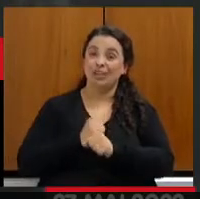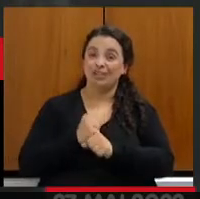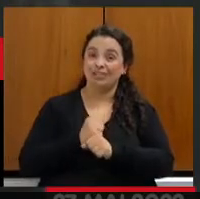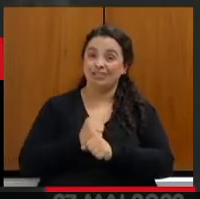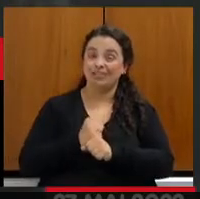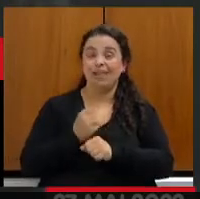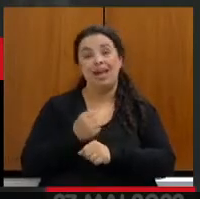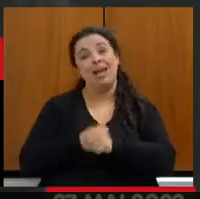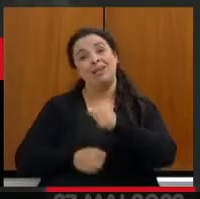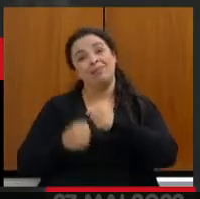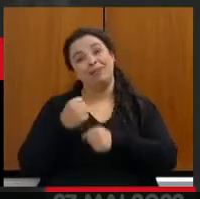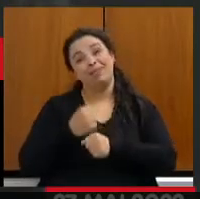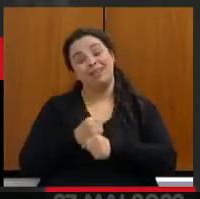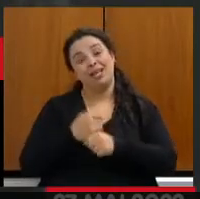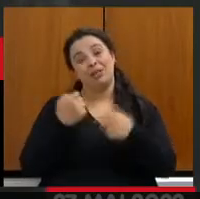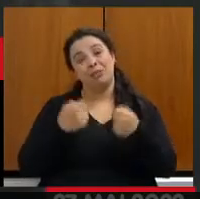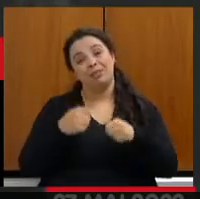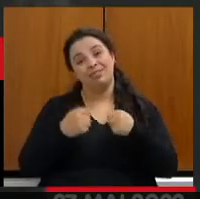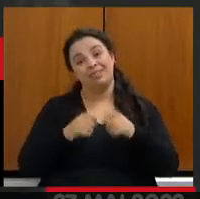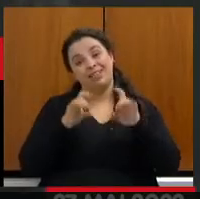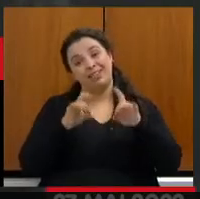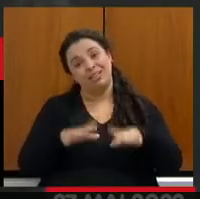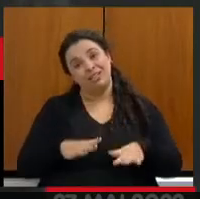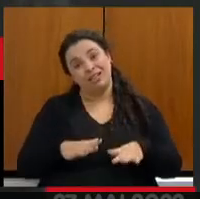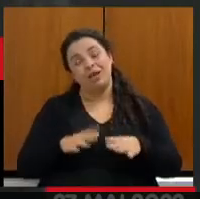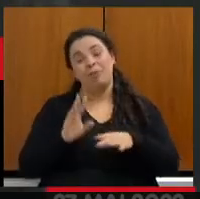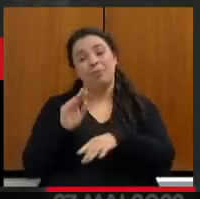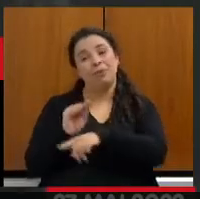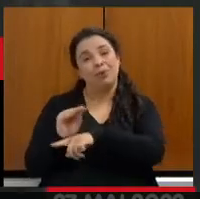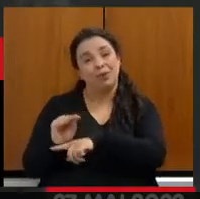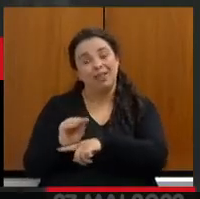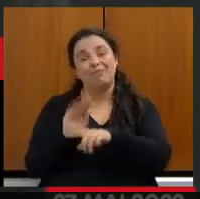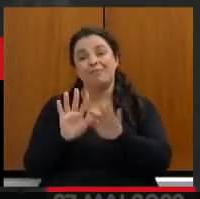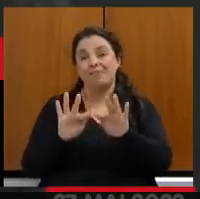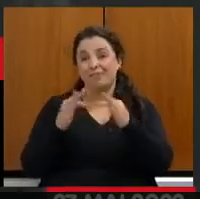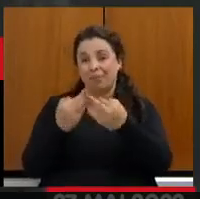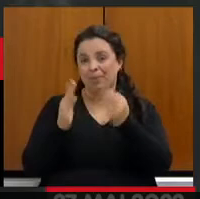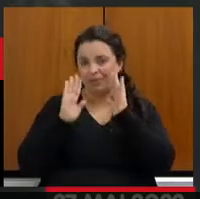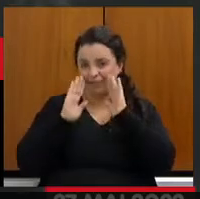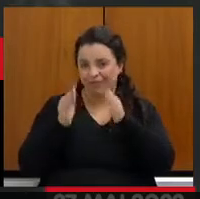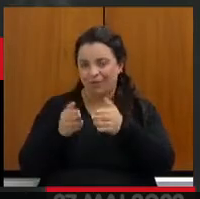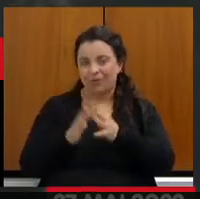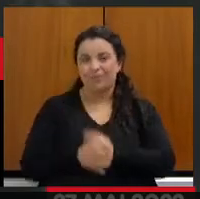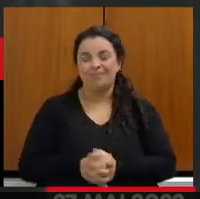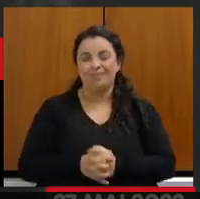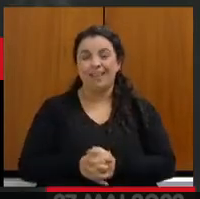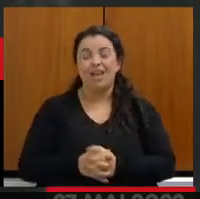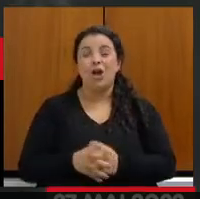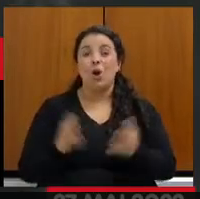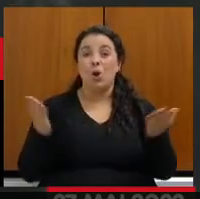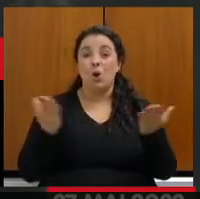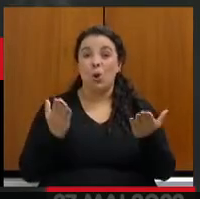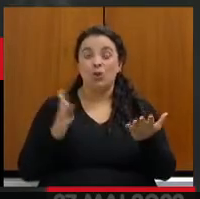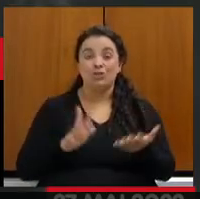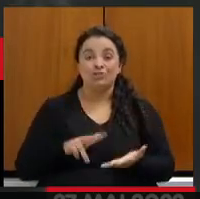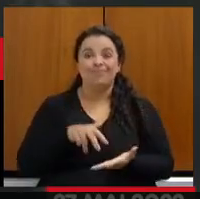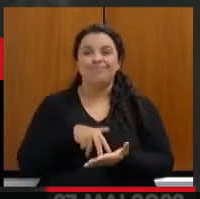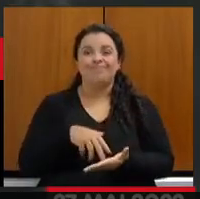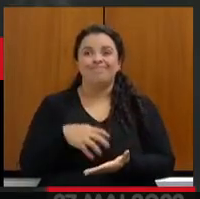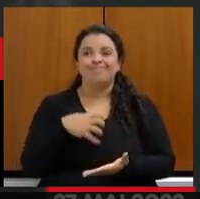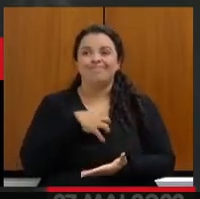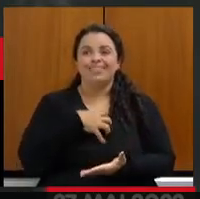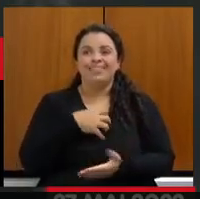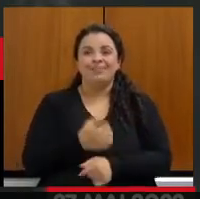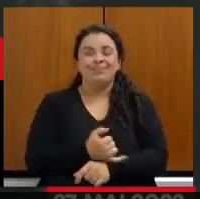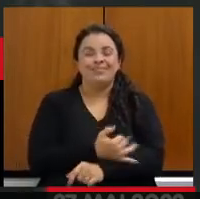fiz a identificar um pouquinho mais a família ah e hoje quando eu cheguei aqui eu senti Uma emoção tão grande que eu falei porque que eu vou ter que eu